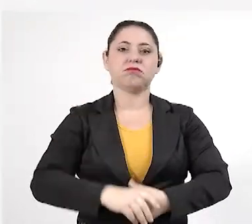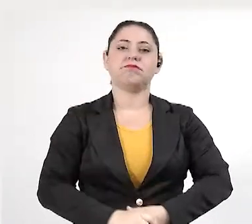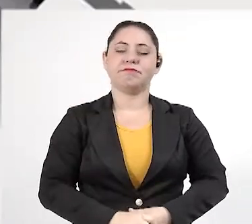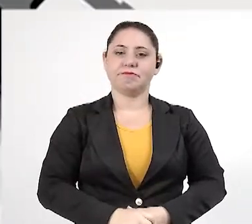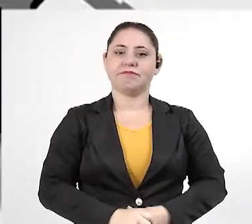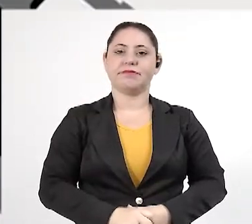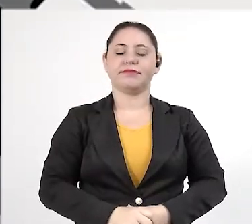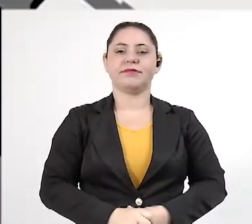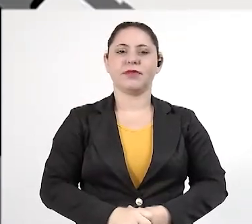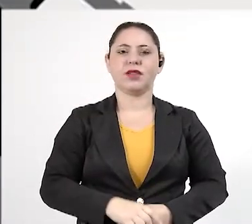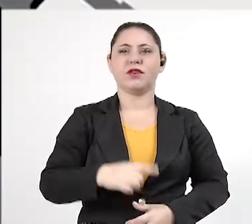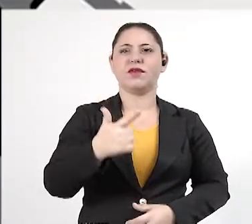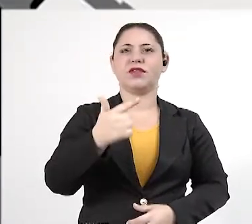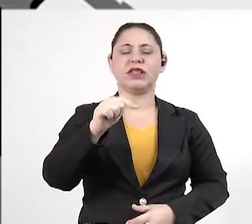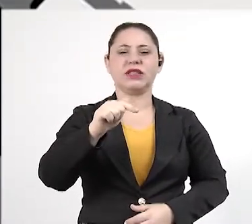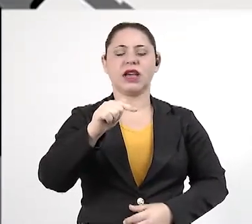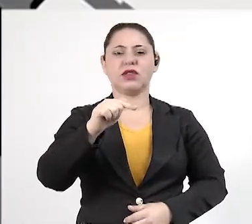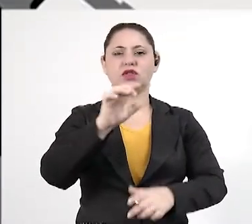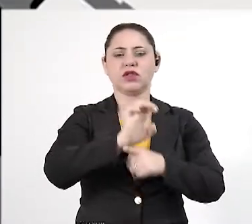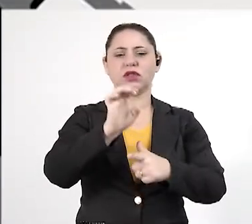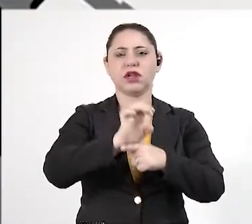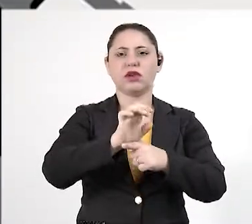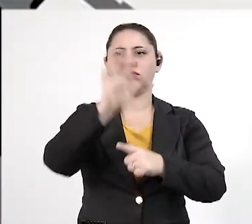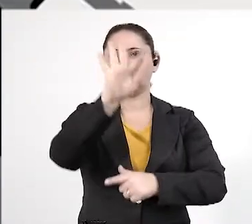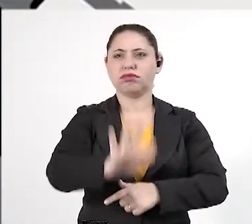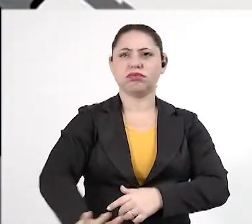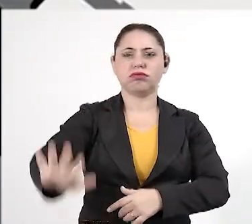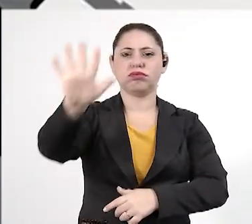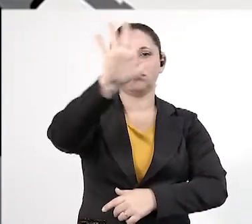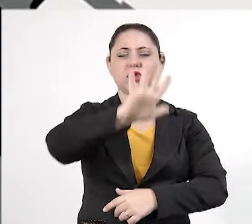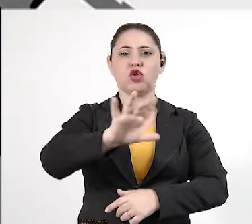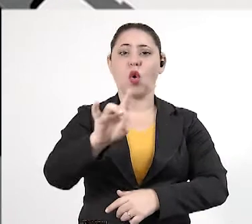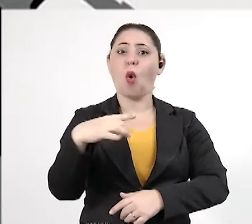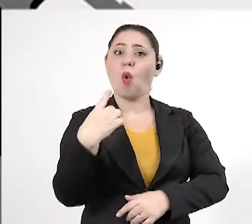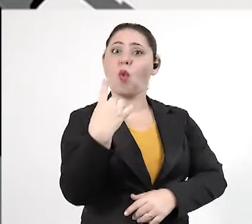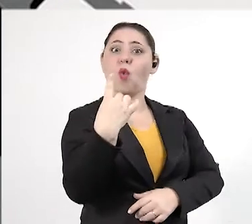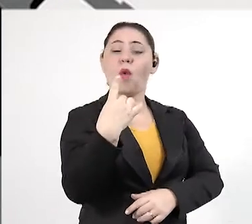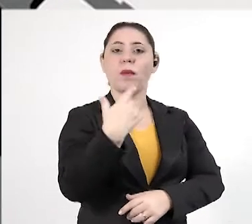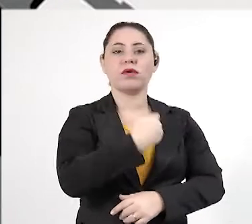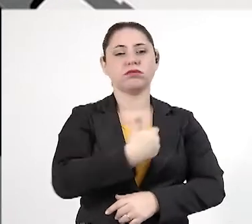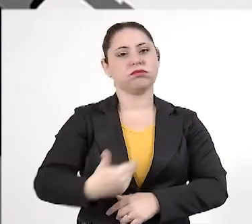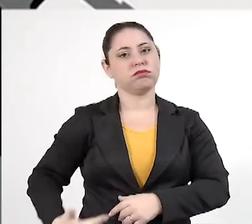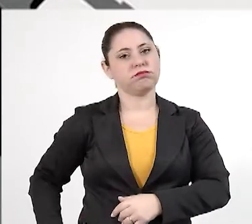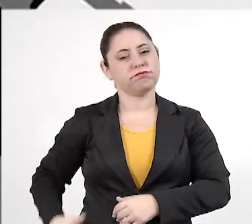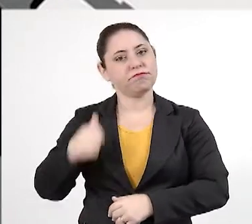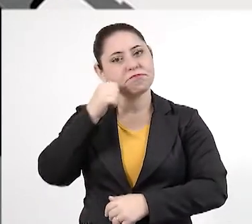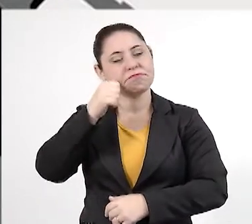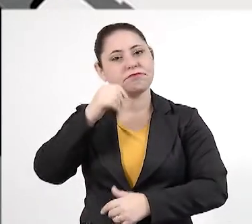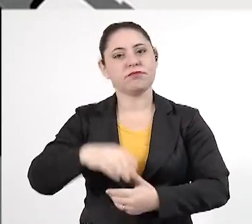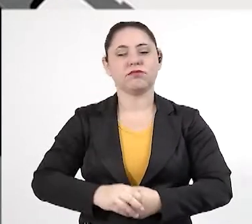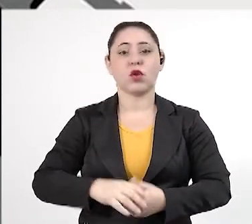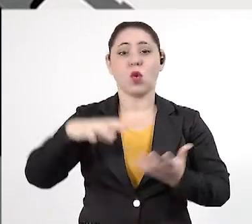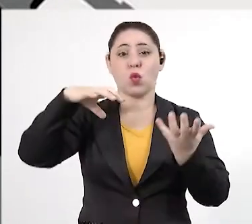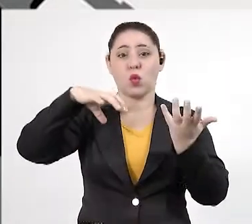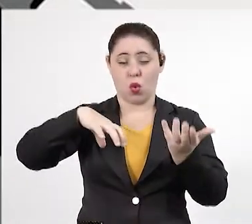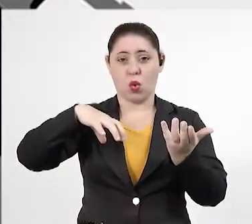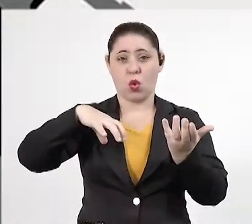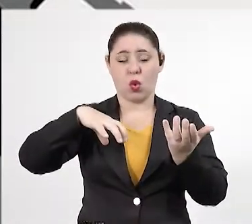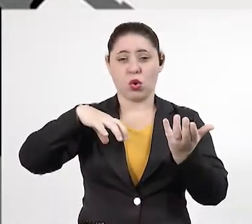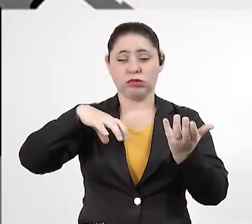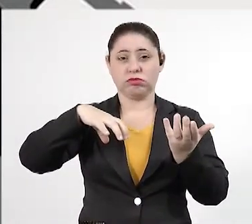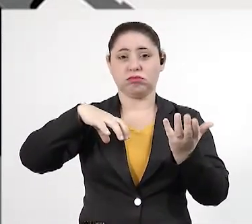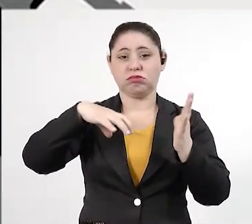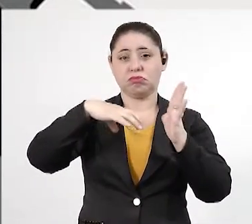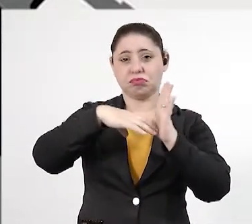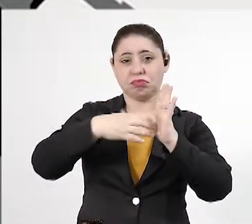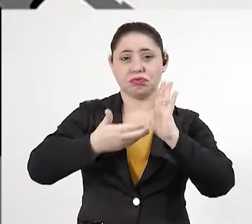mulheres. Em 27 estados da federação, só temos uma governadora. No Congresso Nacional,